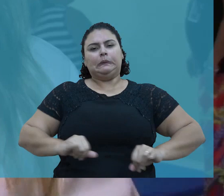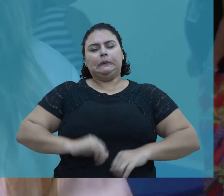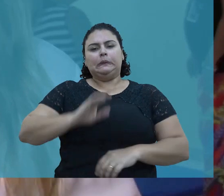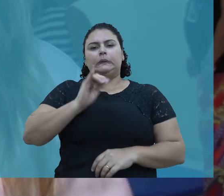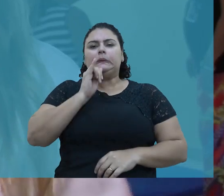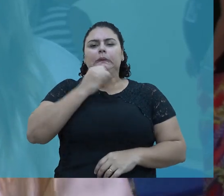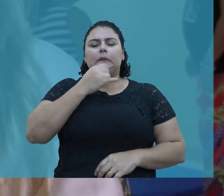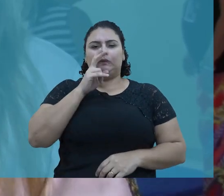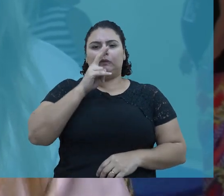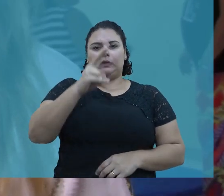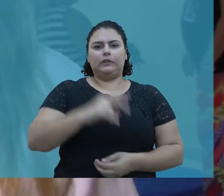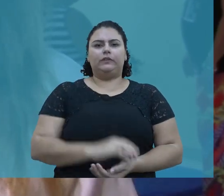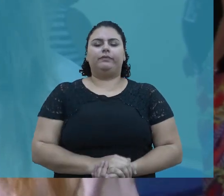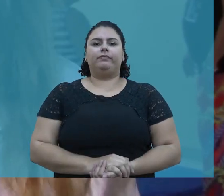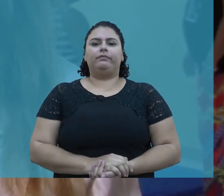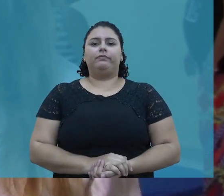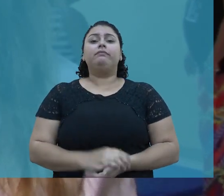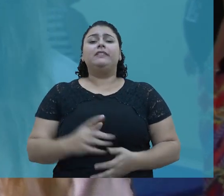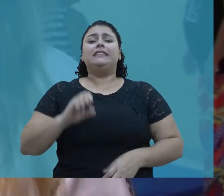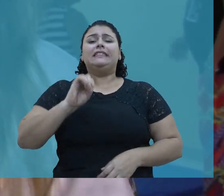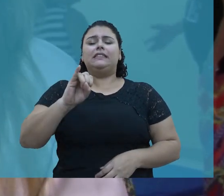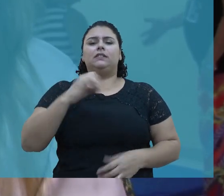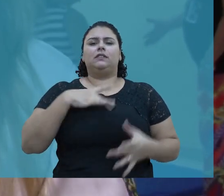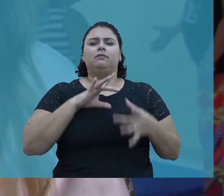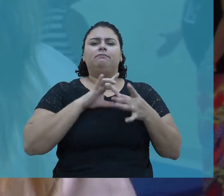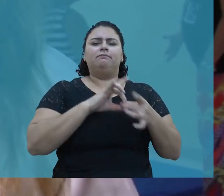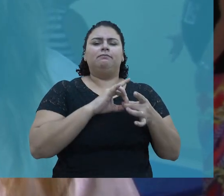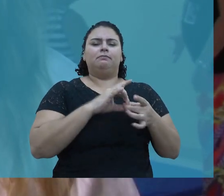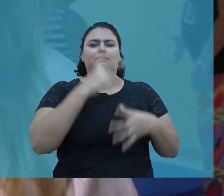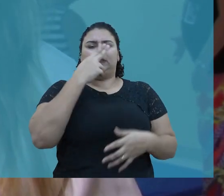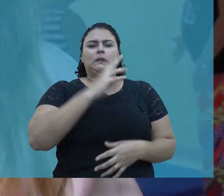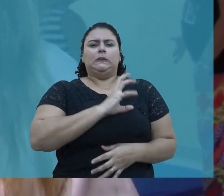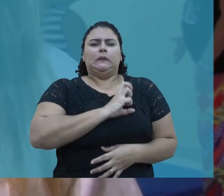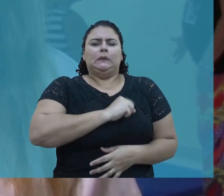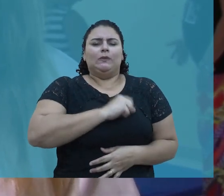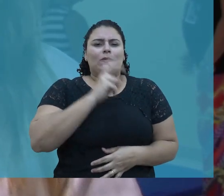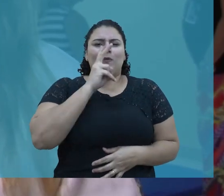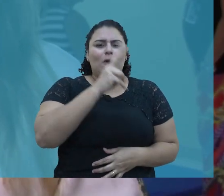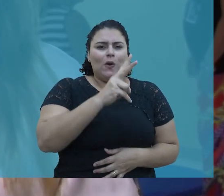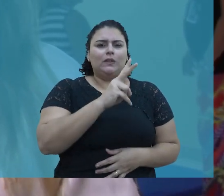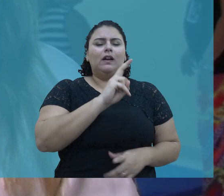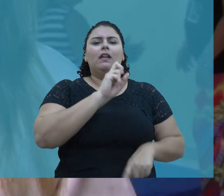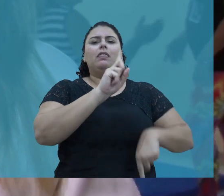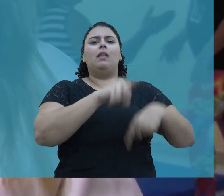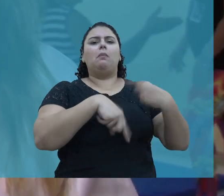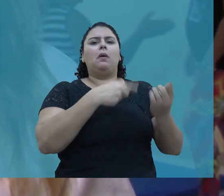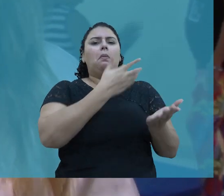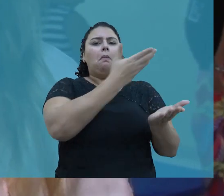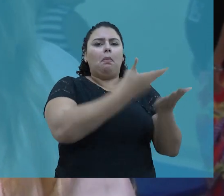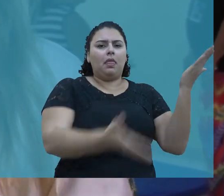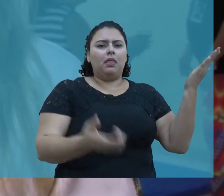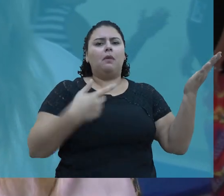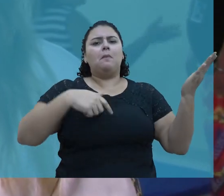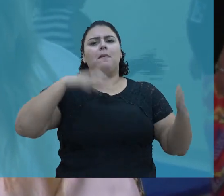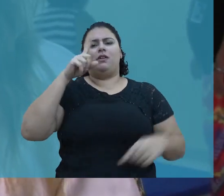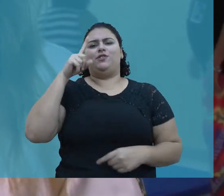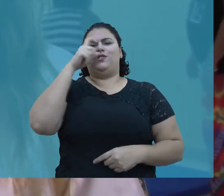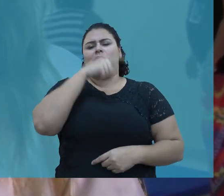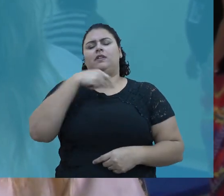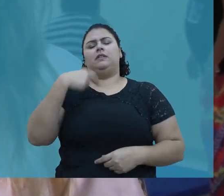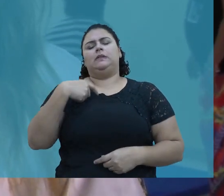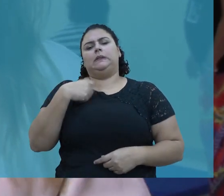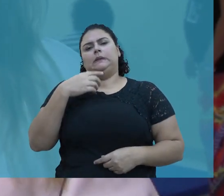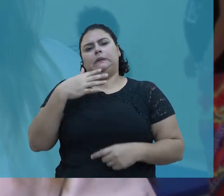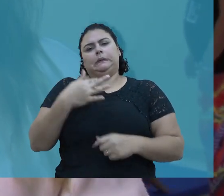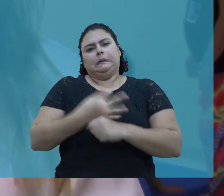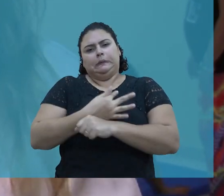luto. Quanto mais vínculo tivermos a algo, mais doloroso vai ser de elaborarmos essa perda. Então, aqui as pessoas aprendem